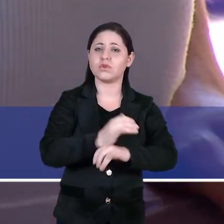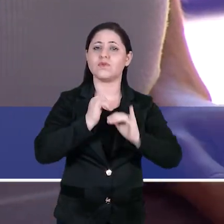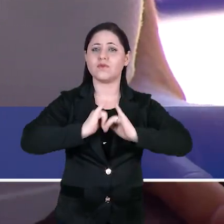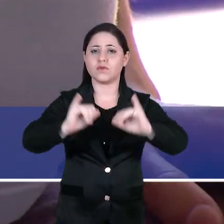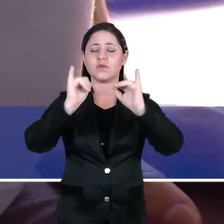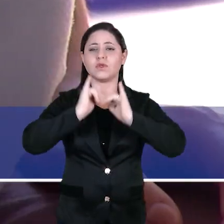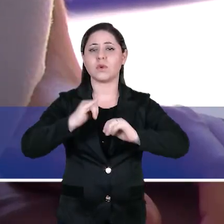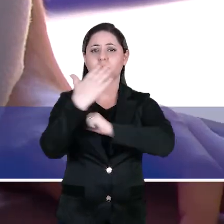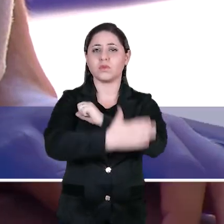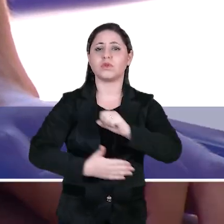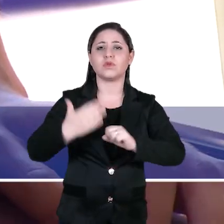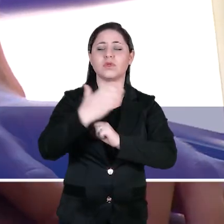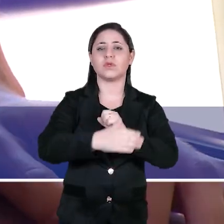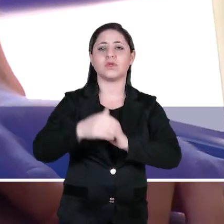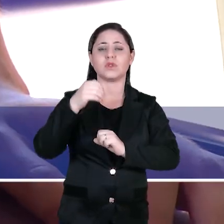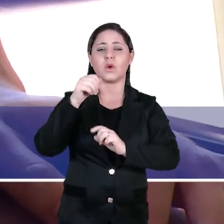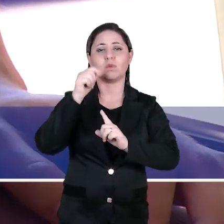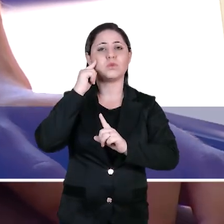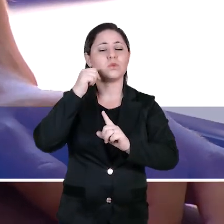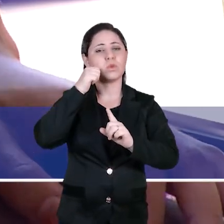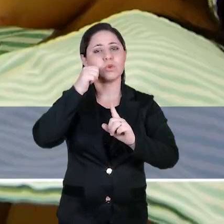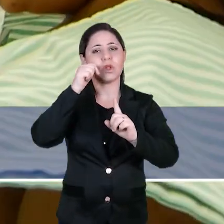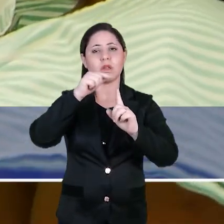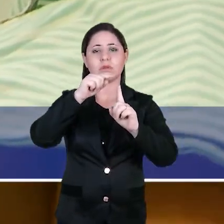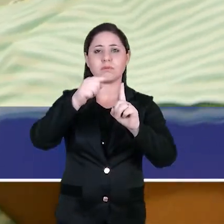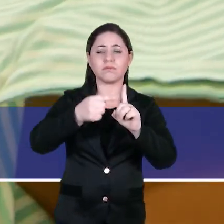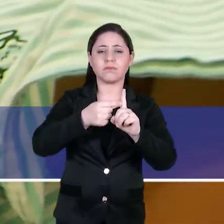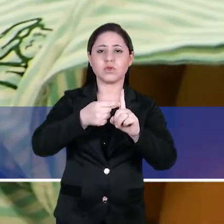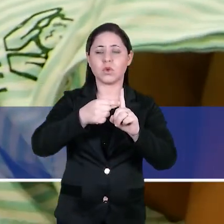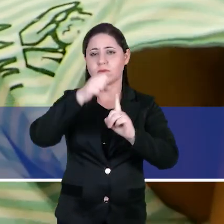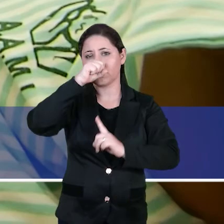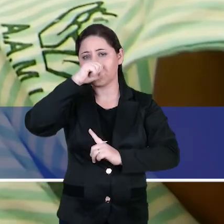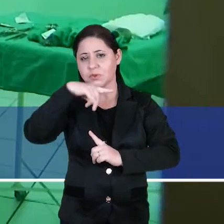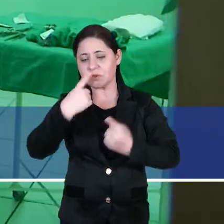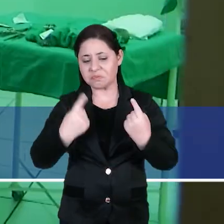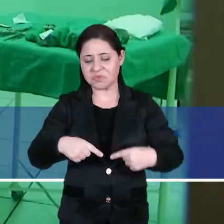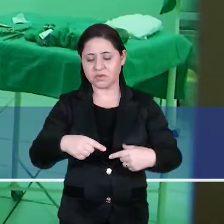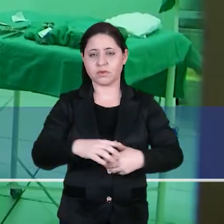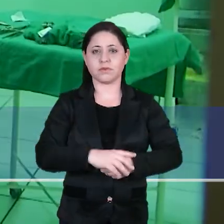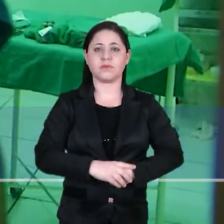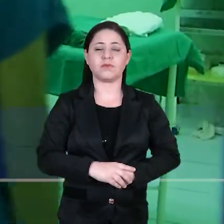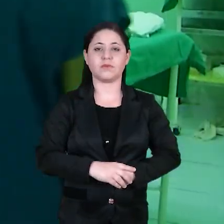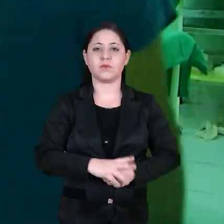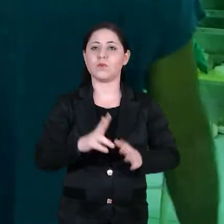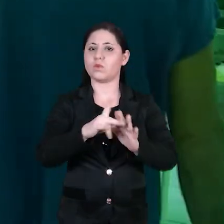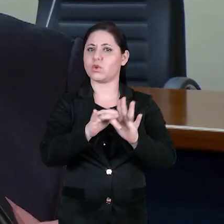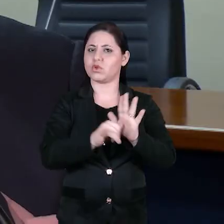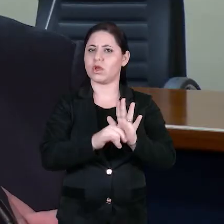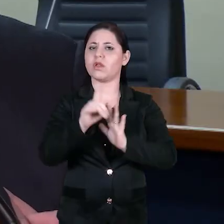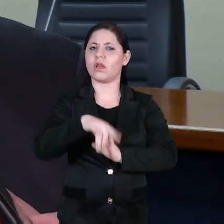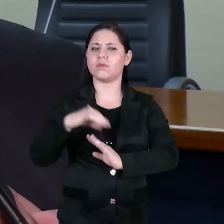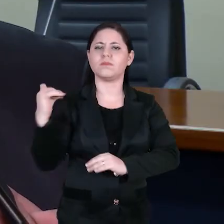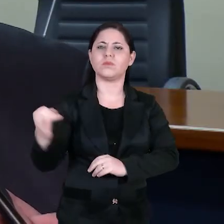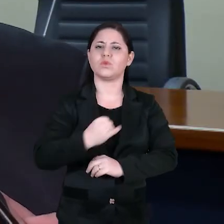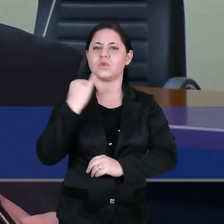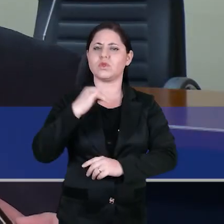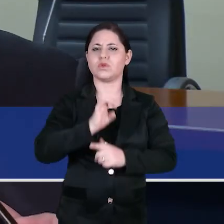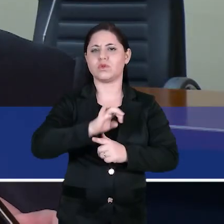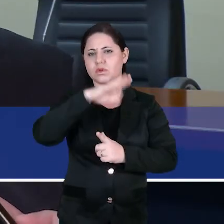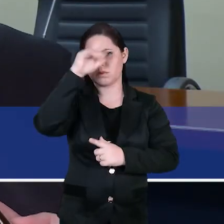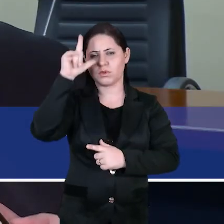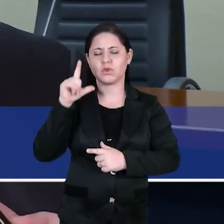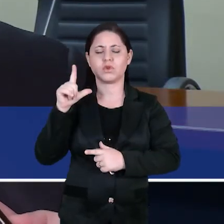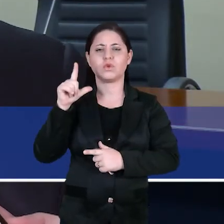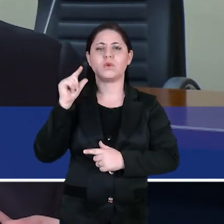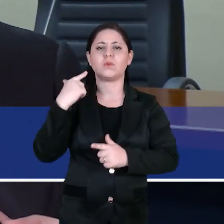implantar medidas de informação e de proteção à gestante contra a violência obstétrica. Esse projeto é de suma importância